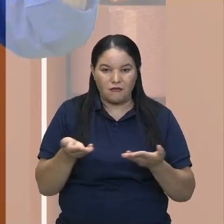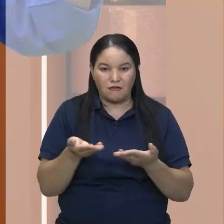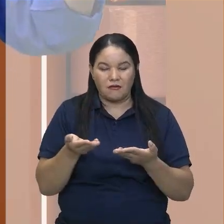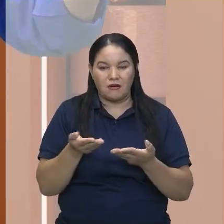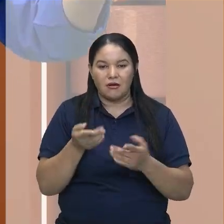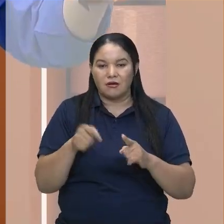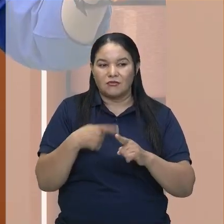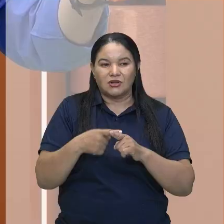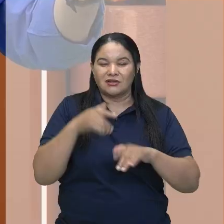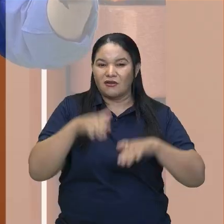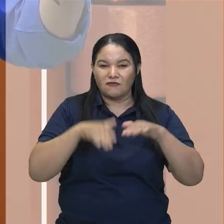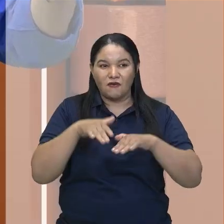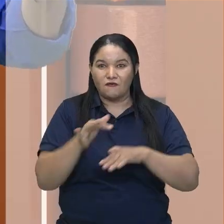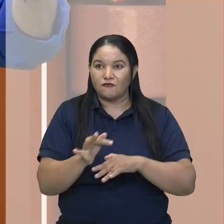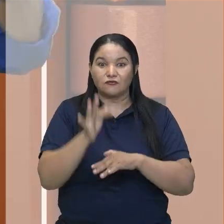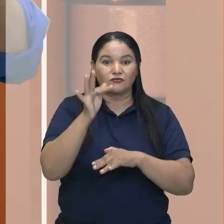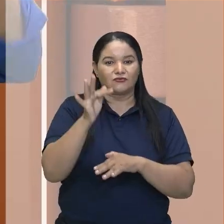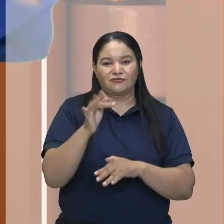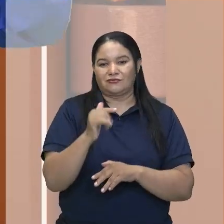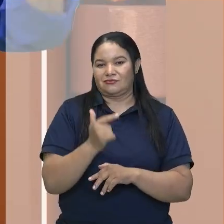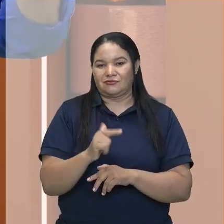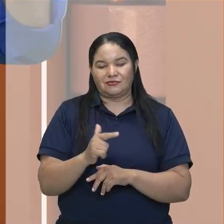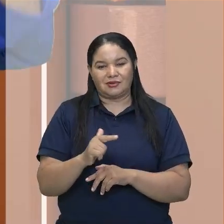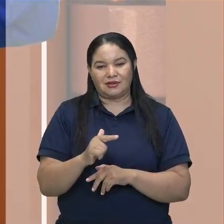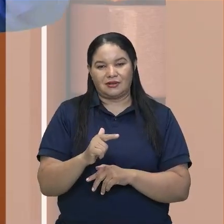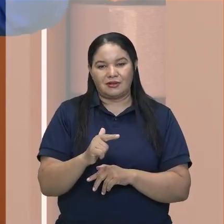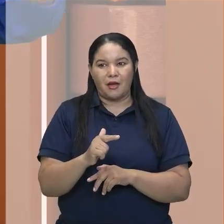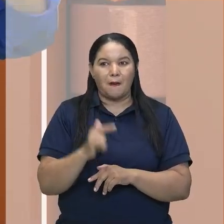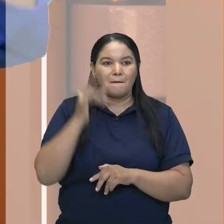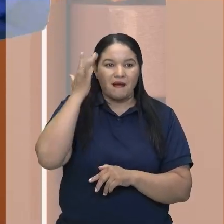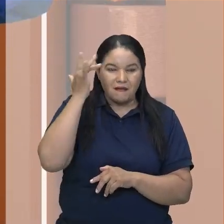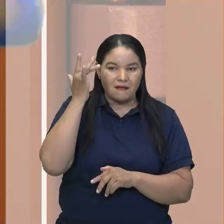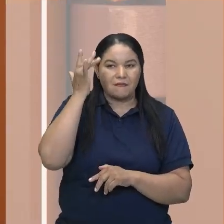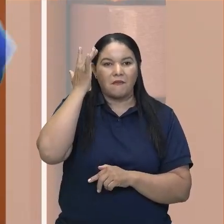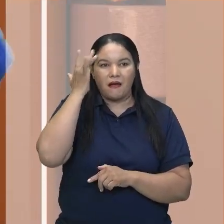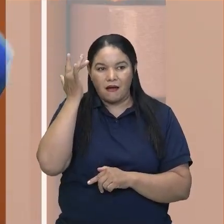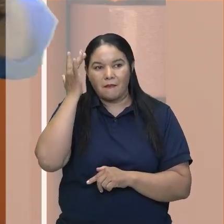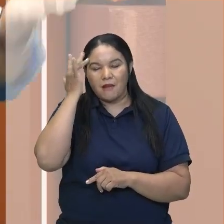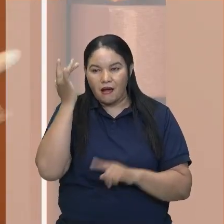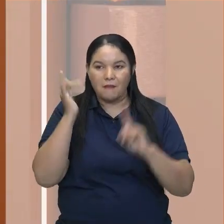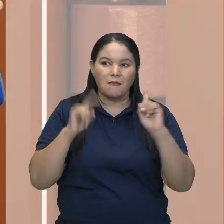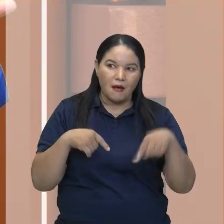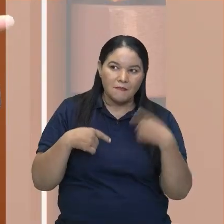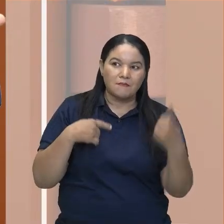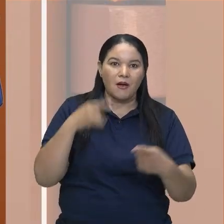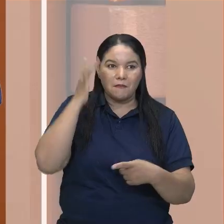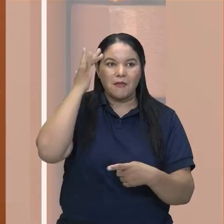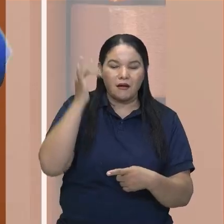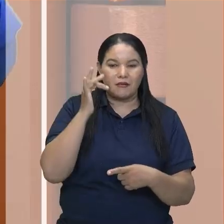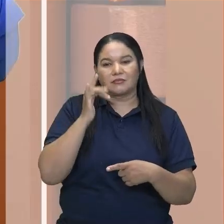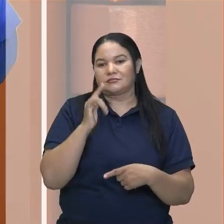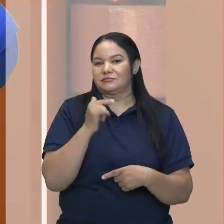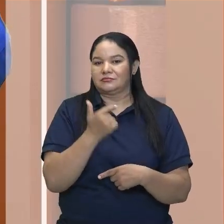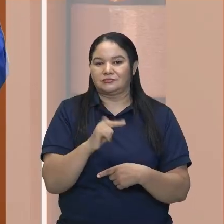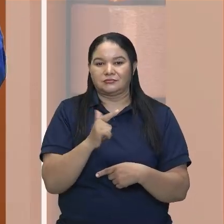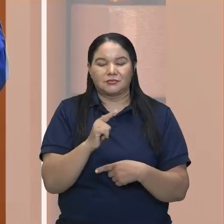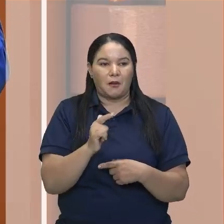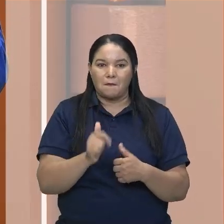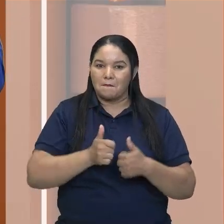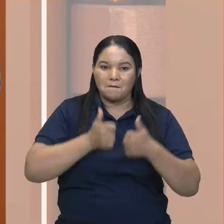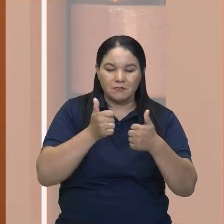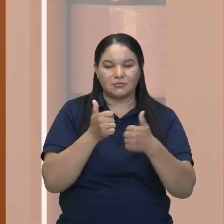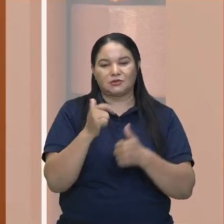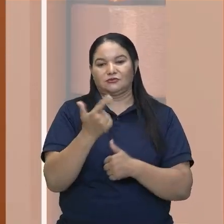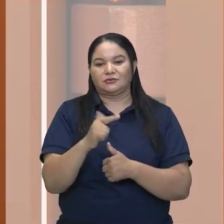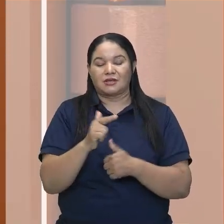esse futuro nunca chegue, né? É amanhã, é amanhã, é amanhã. E esse amanhã nunca melhora. Então é agora,